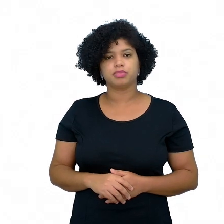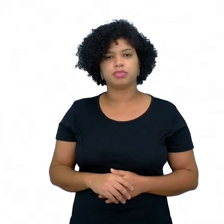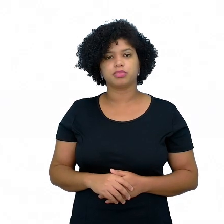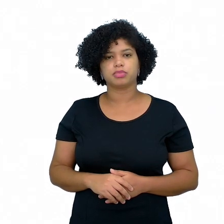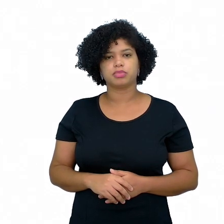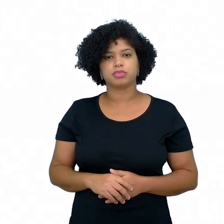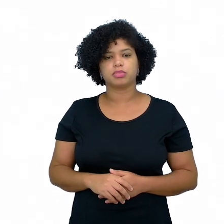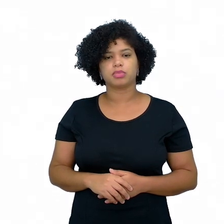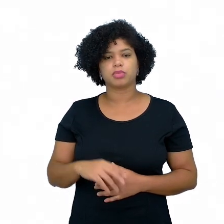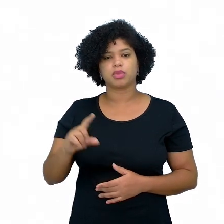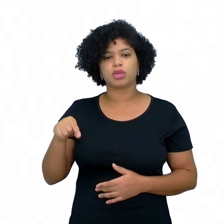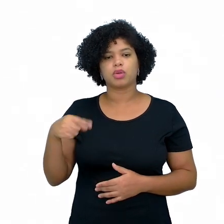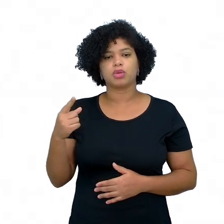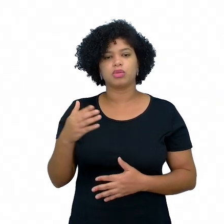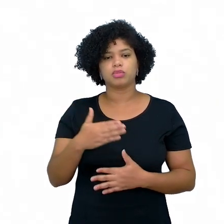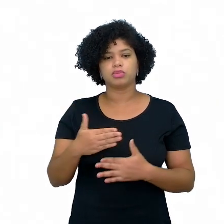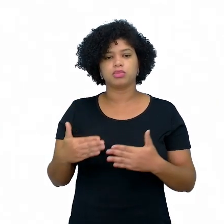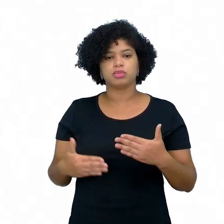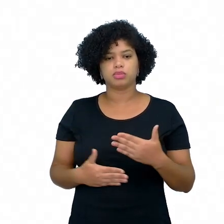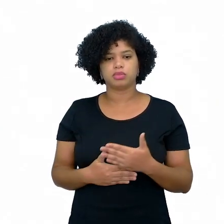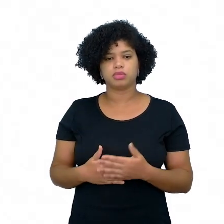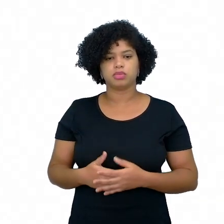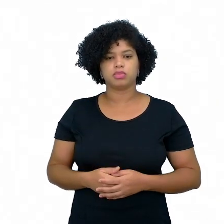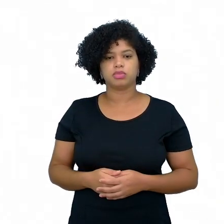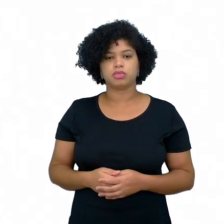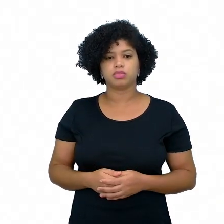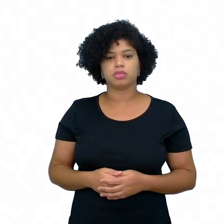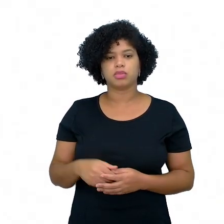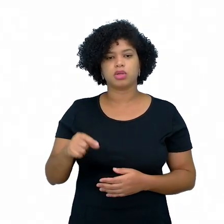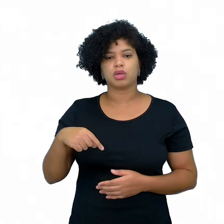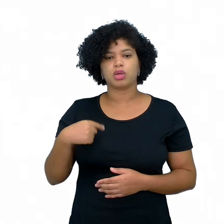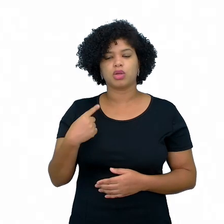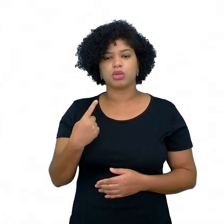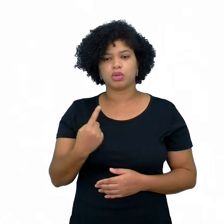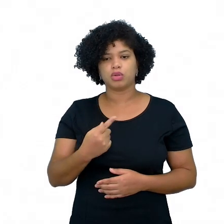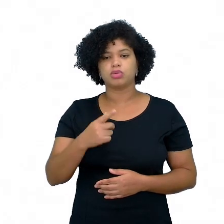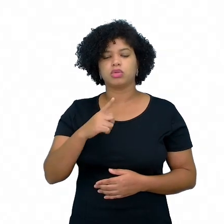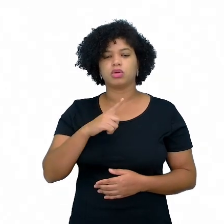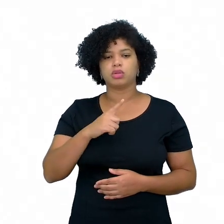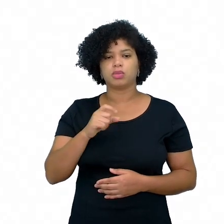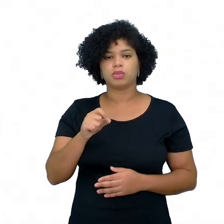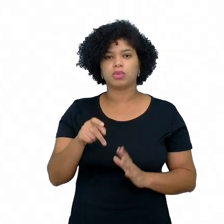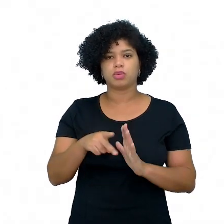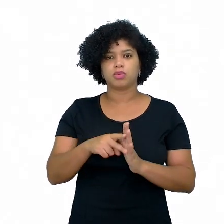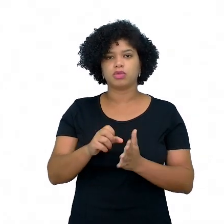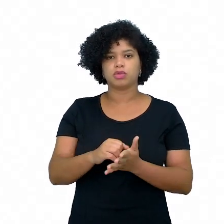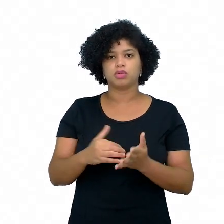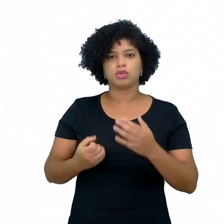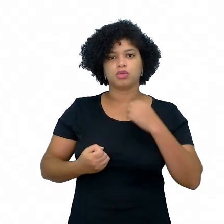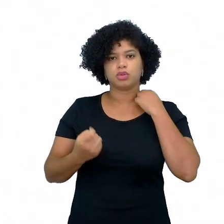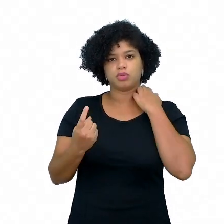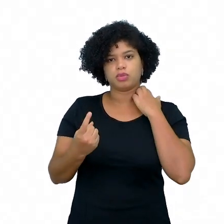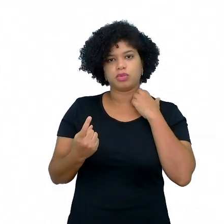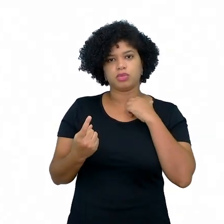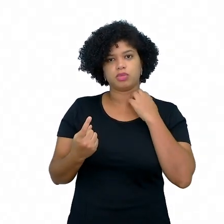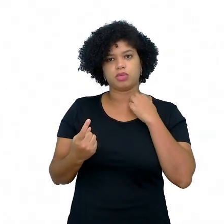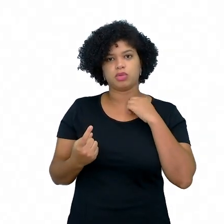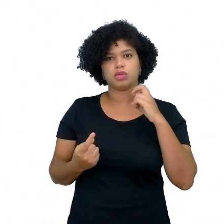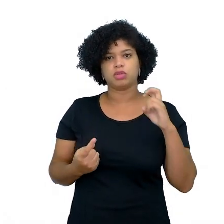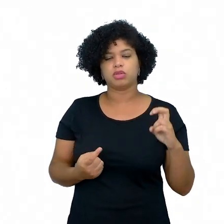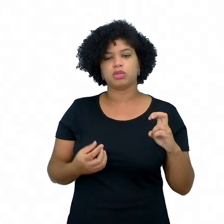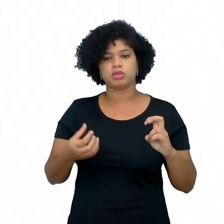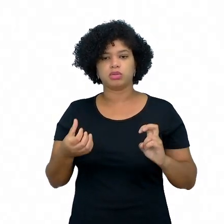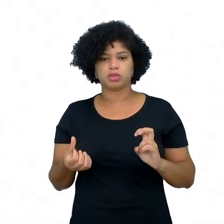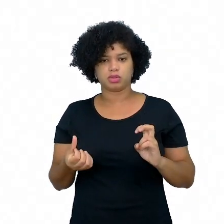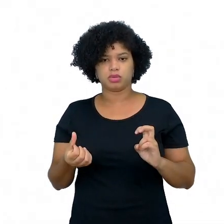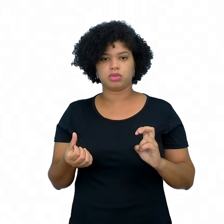a próxima questão. Falaremos agora da atividade 1 das aulas 5 e 6.